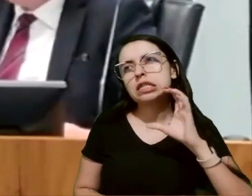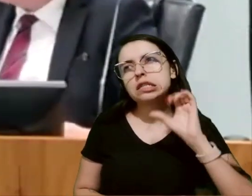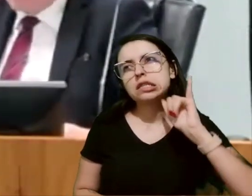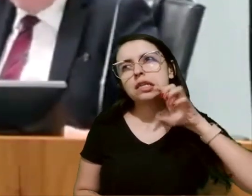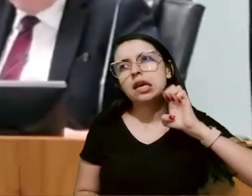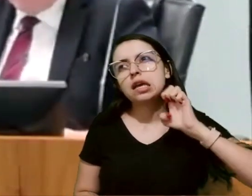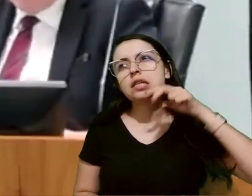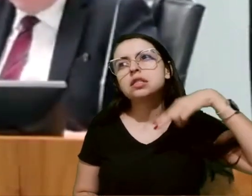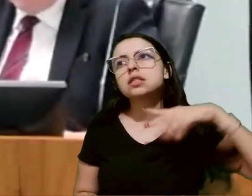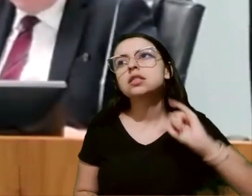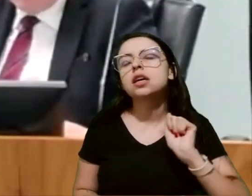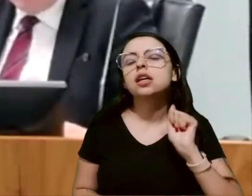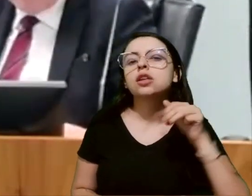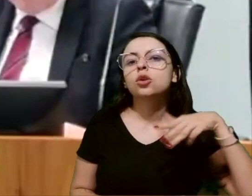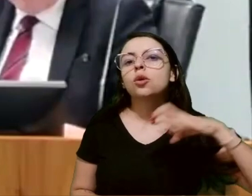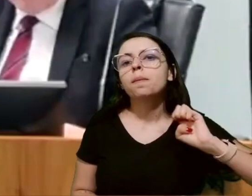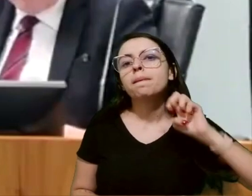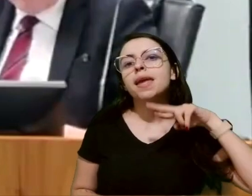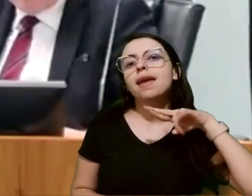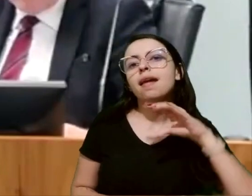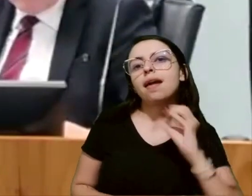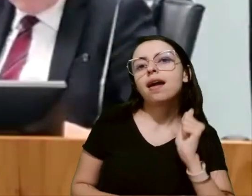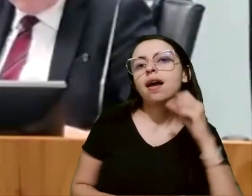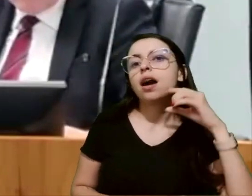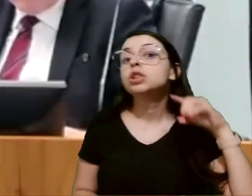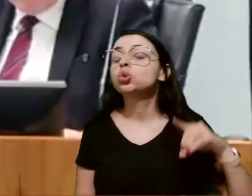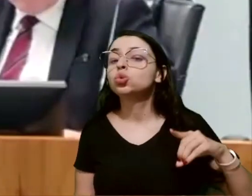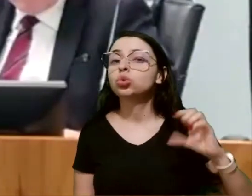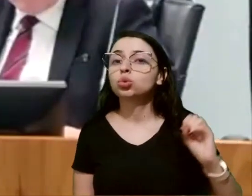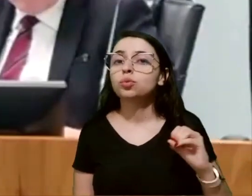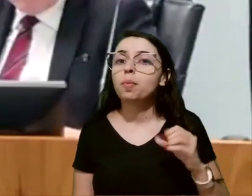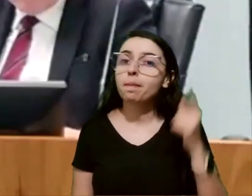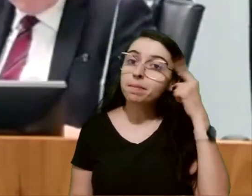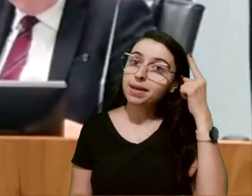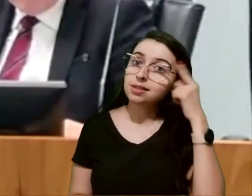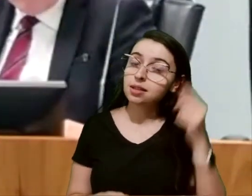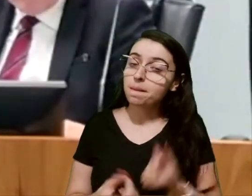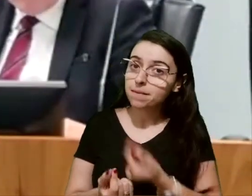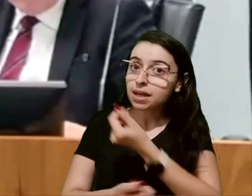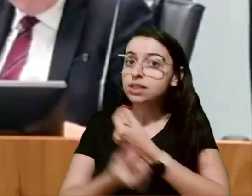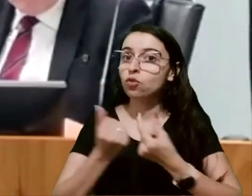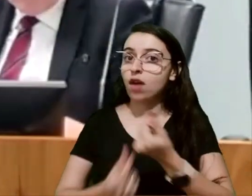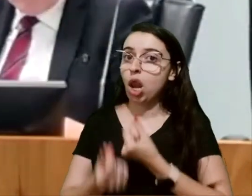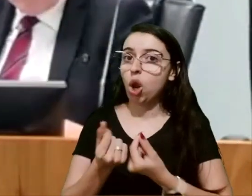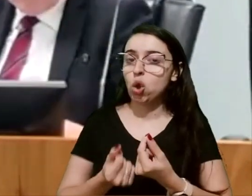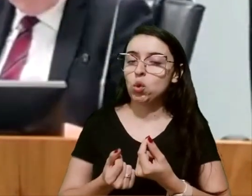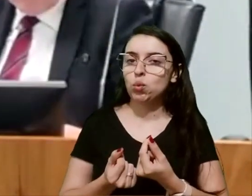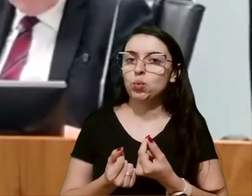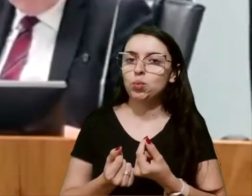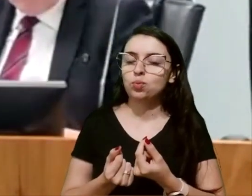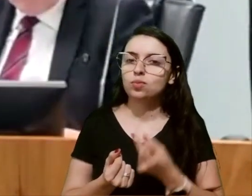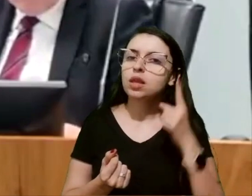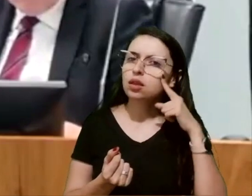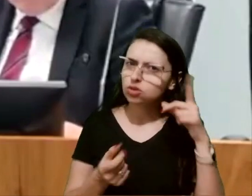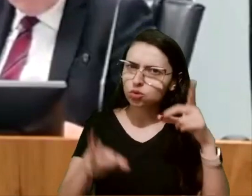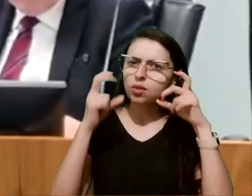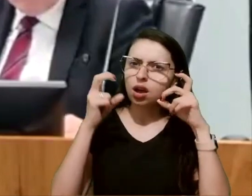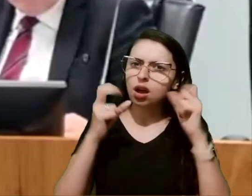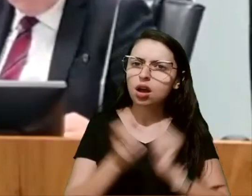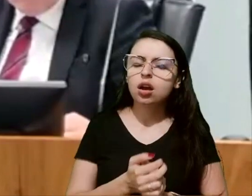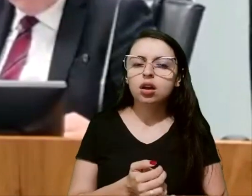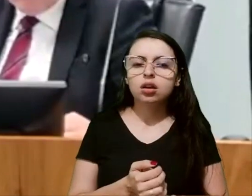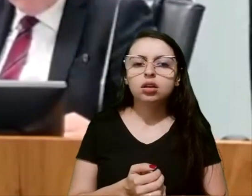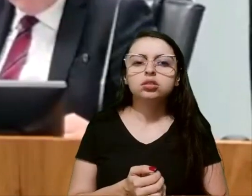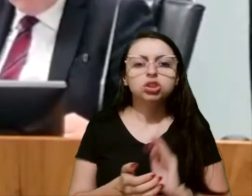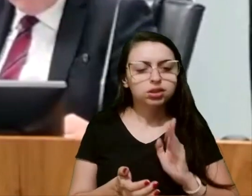né. A eficiência de mercado, ela obedece, obviamente, a critérios de remuneração, variável que não tem dentro do judiciário. Mas eu acho que é interessante dar uma